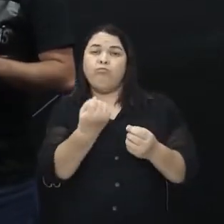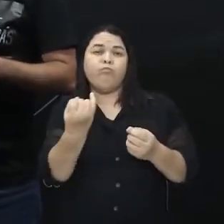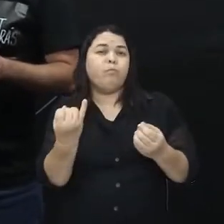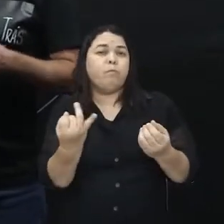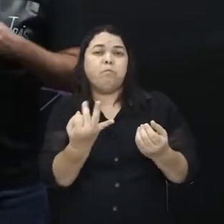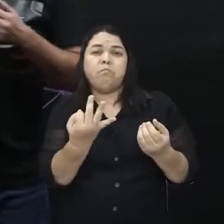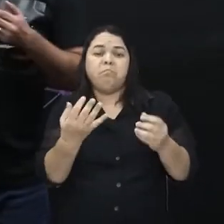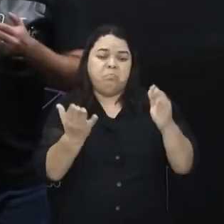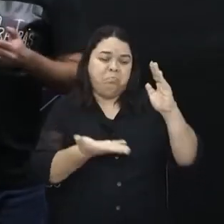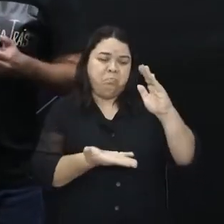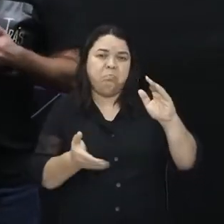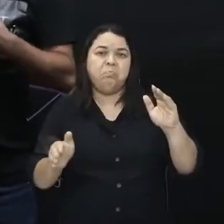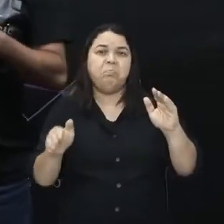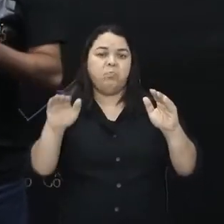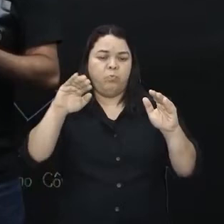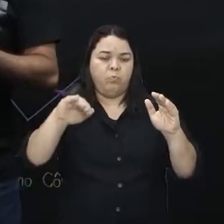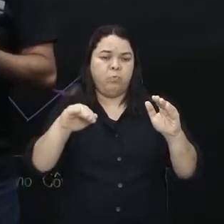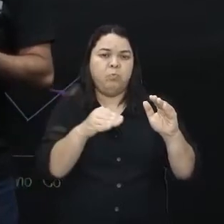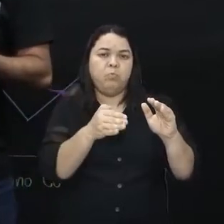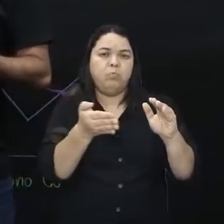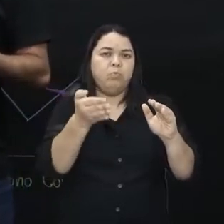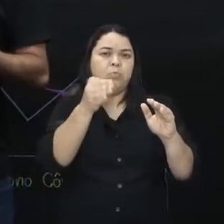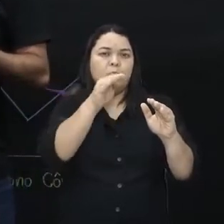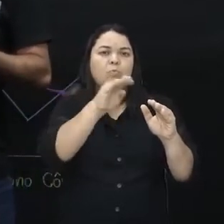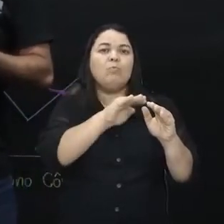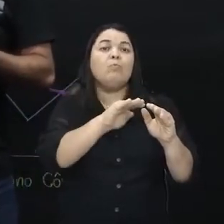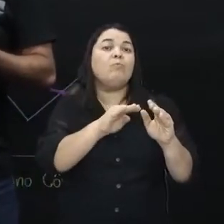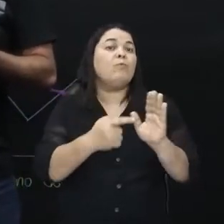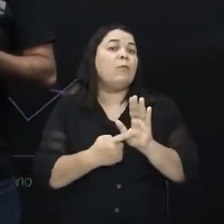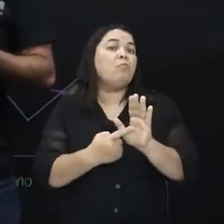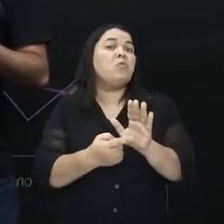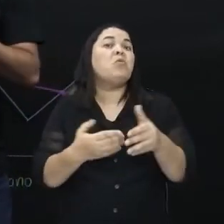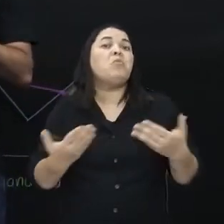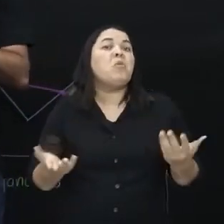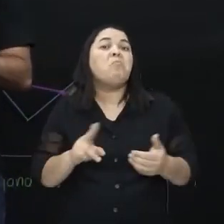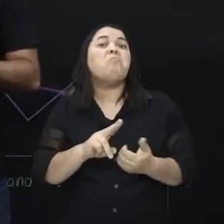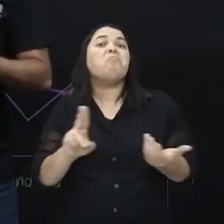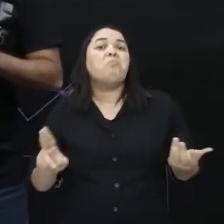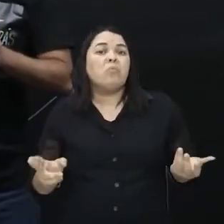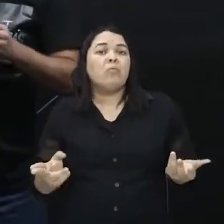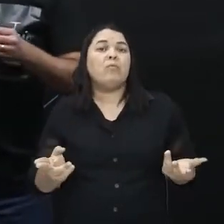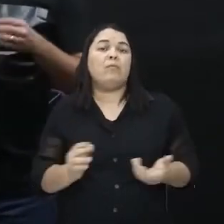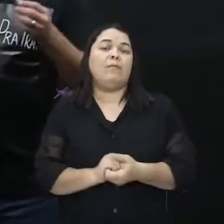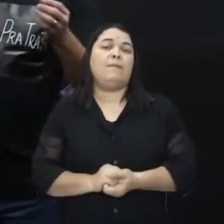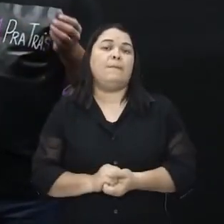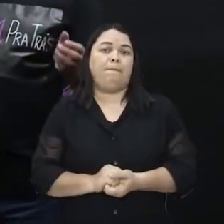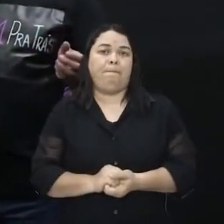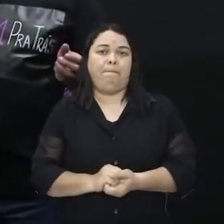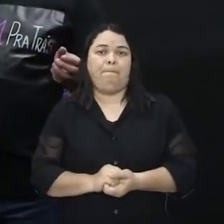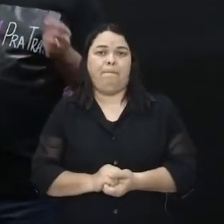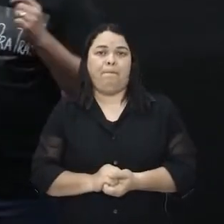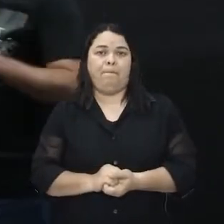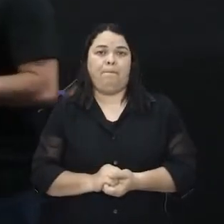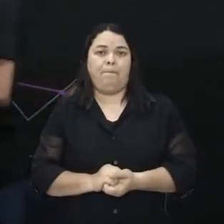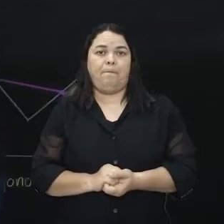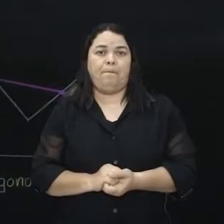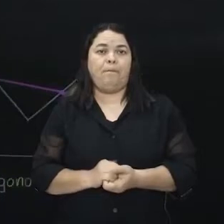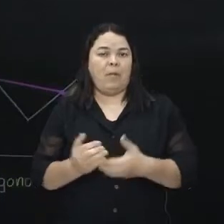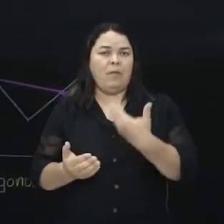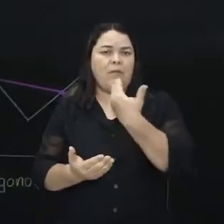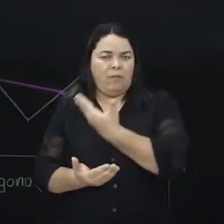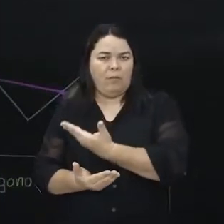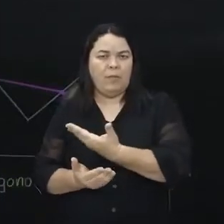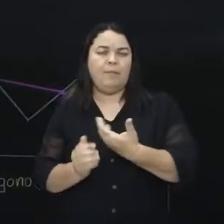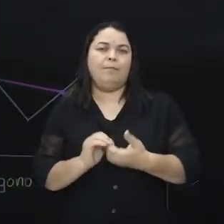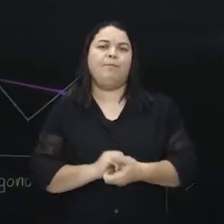de polígono é quem vai determinar a sua nomenclatura, é quem vai determinar o seu nome. Então vamos